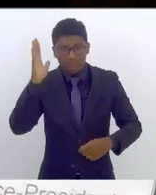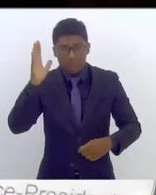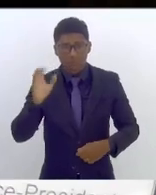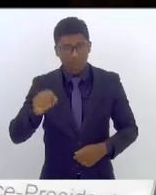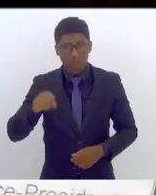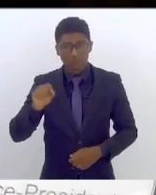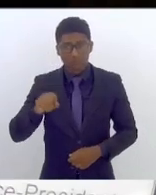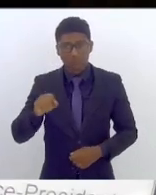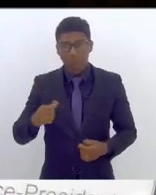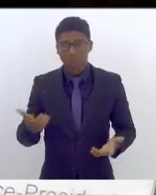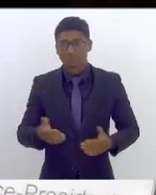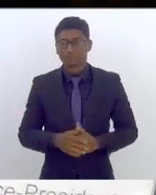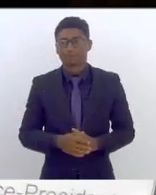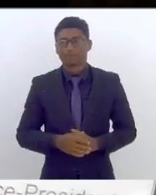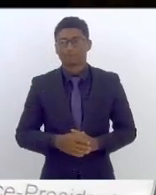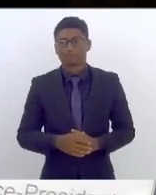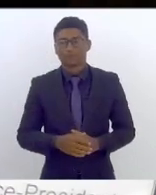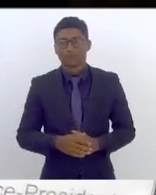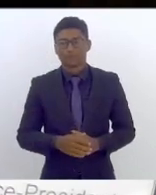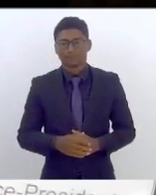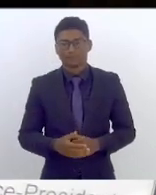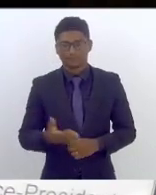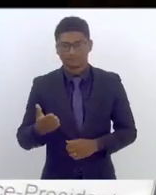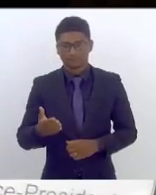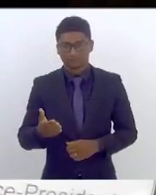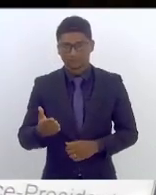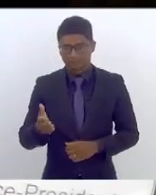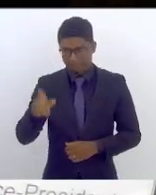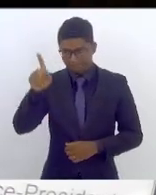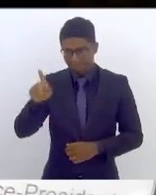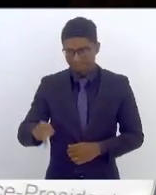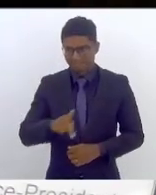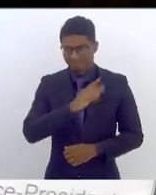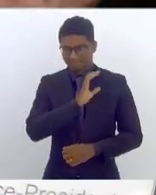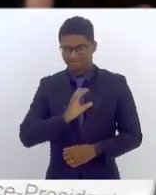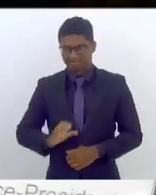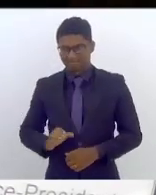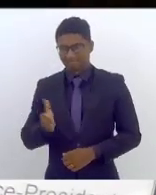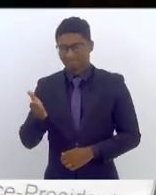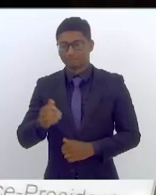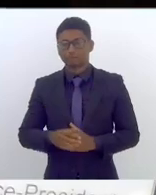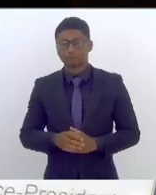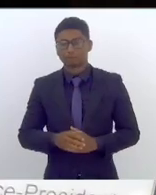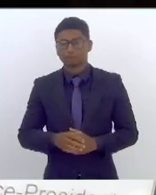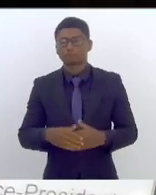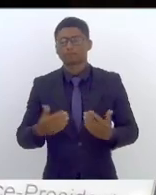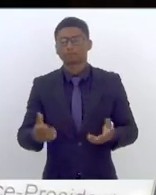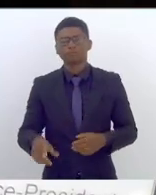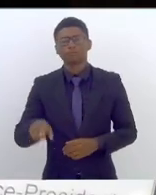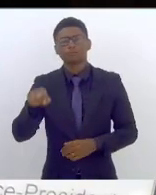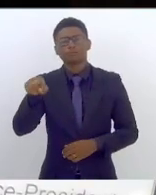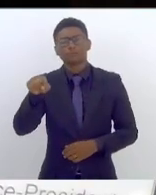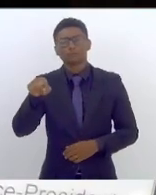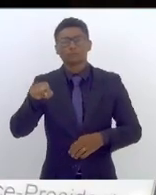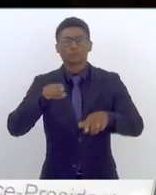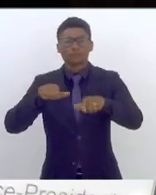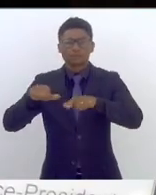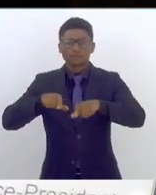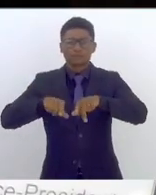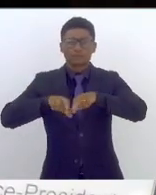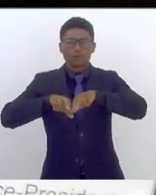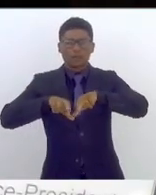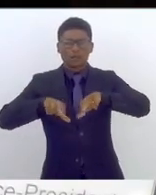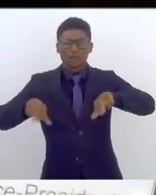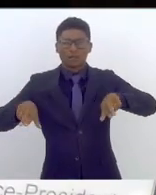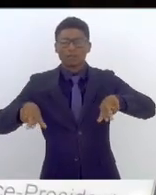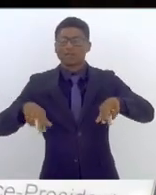eu sou presidente da alerj todos os feitos de você eu